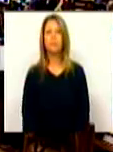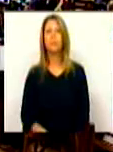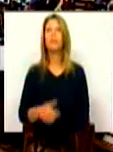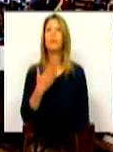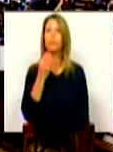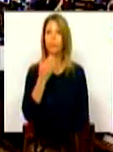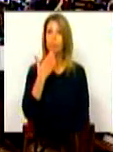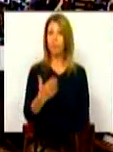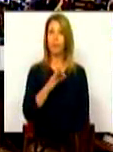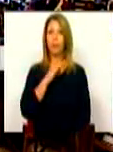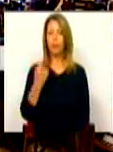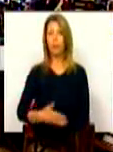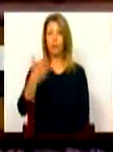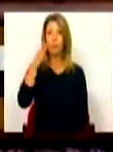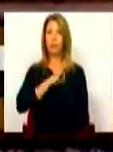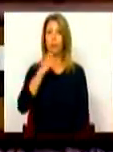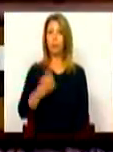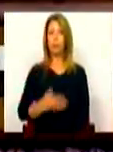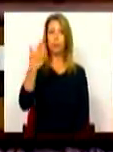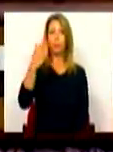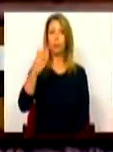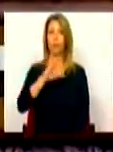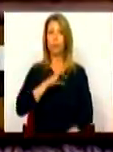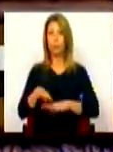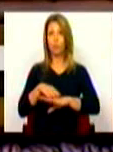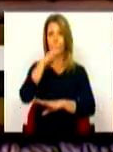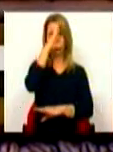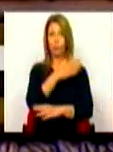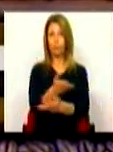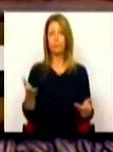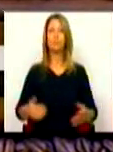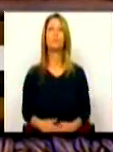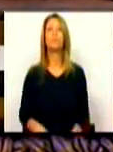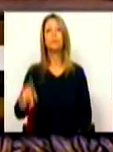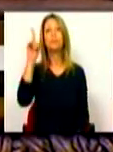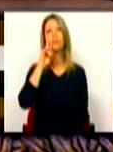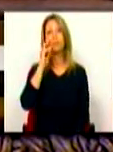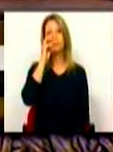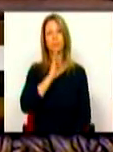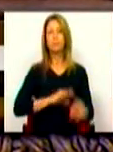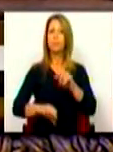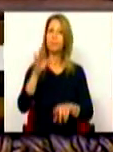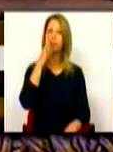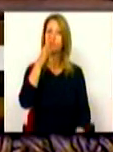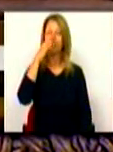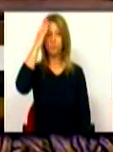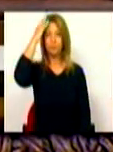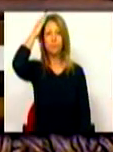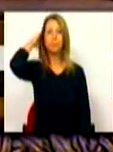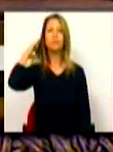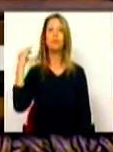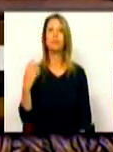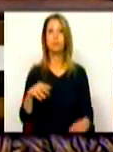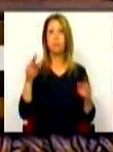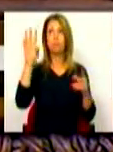Muito obrigado, Sr. Presidente, Sr. Presidente, Srs. Membros do Governo, Sras. E Srs. Deputados.